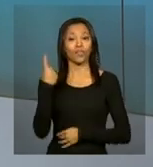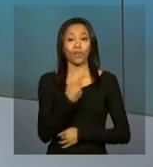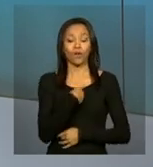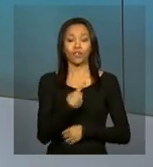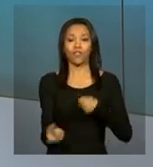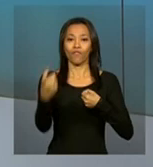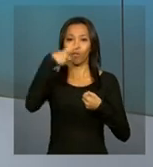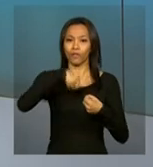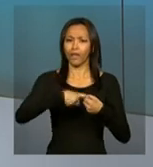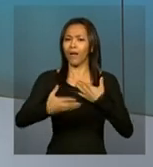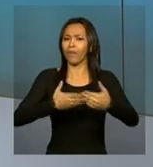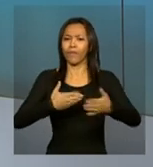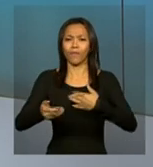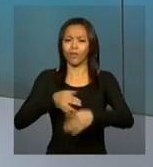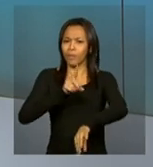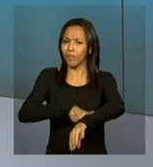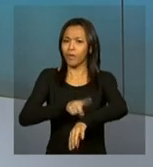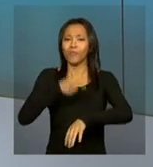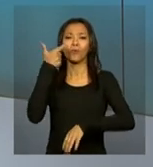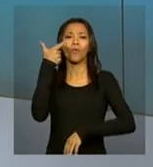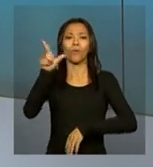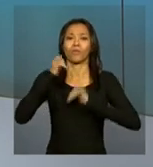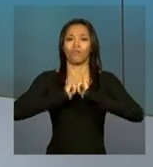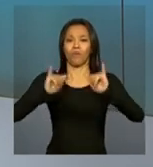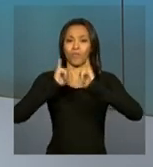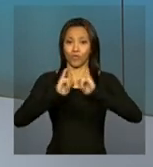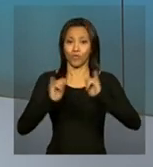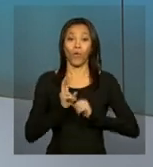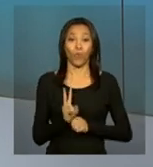podemos voltar a qualquer momento com outras